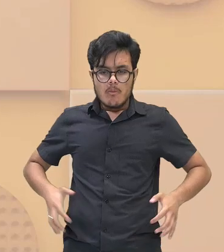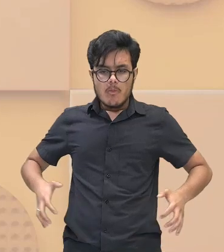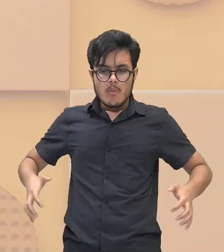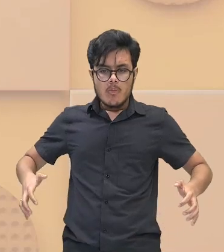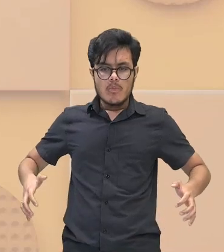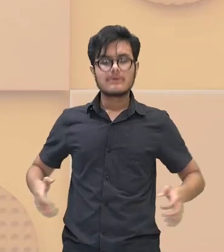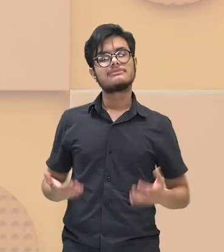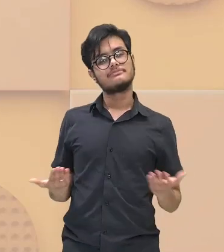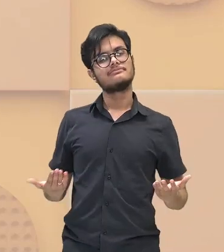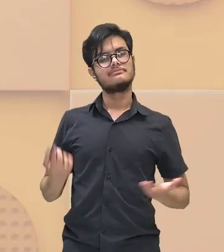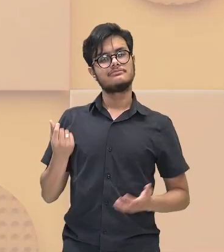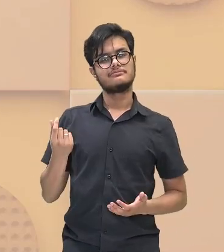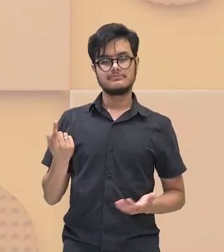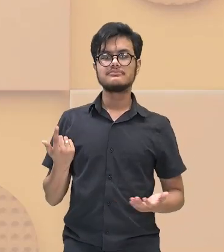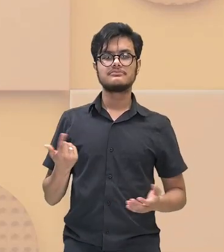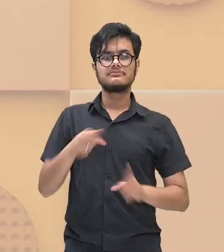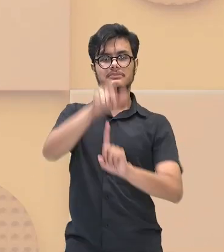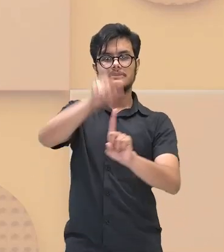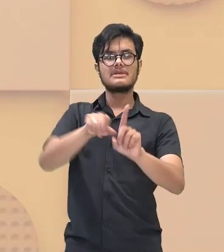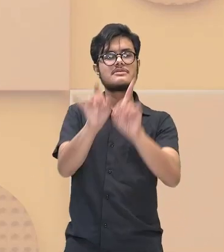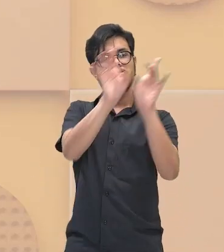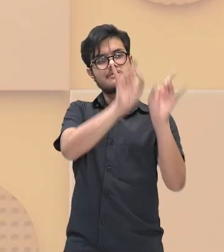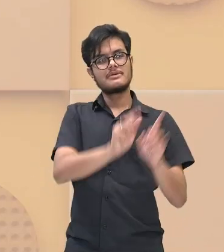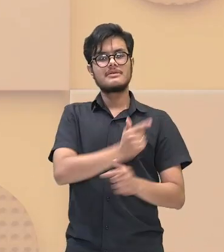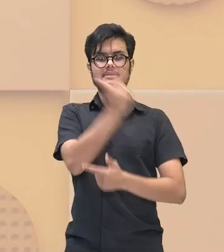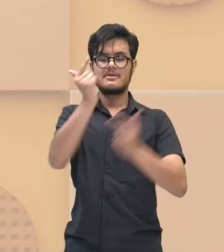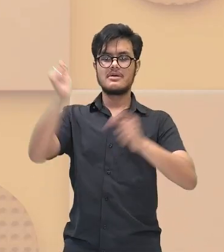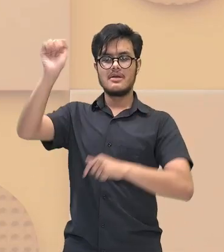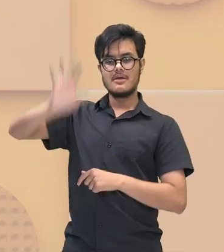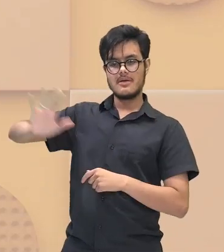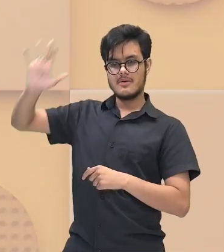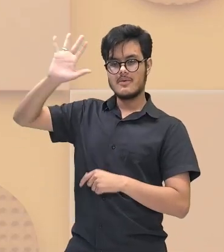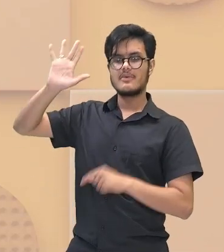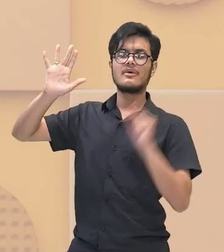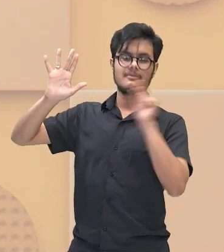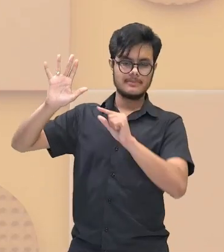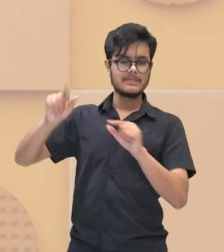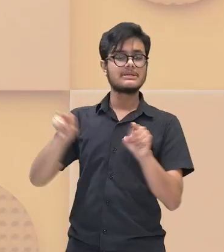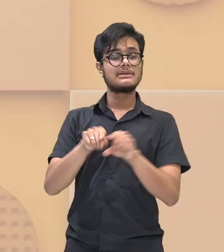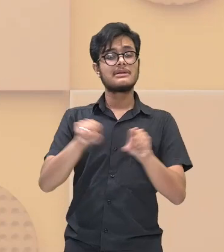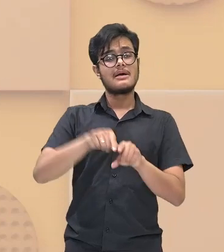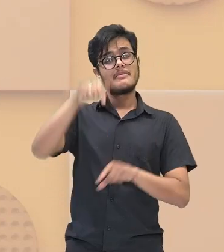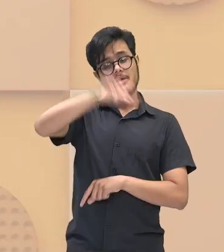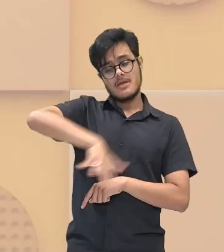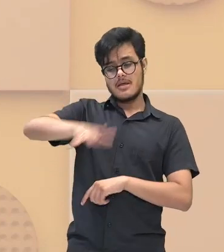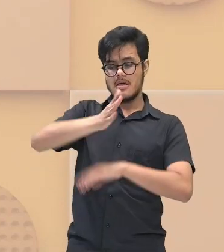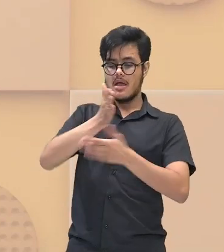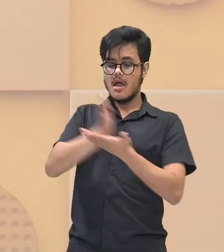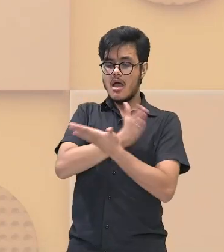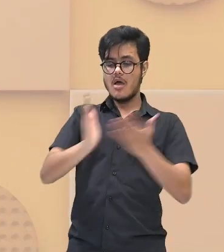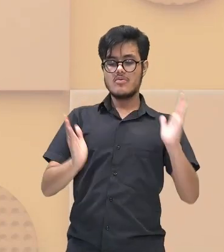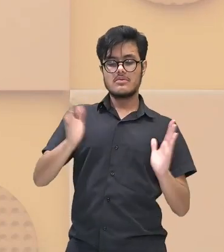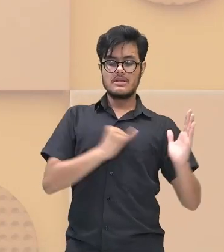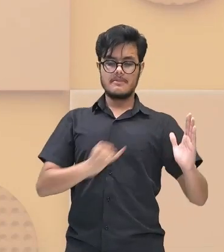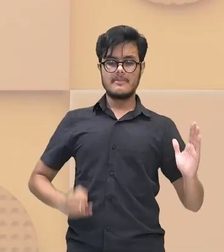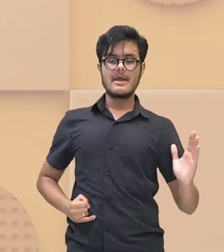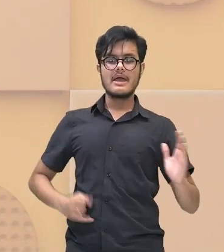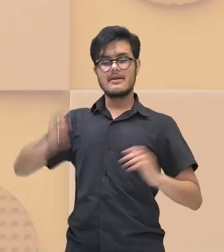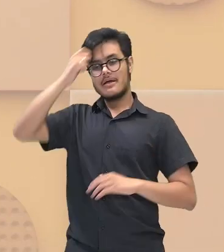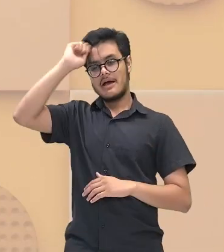escravizados, que vai dar ali muitos lucros tanto para os europeus como para esses reinos, né, que estavam